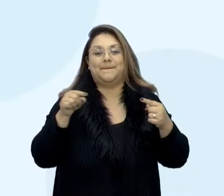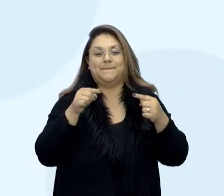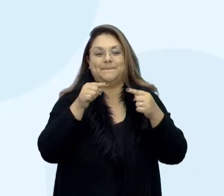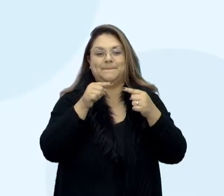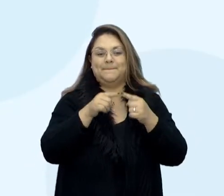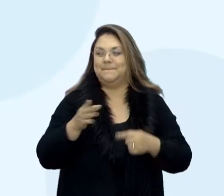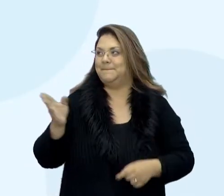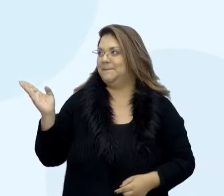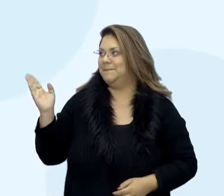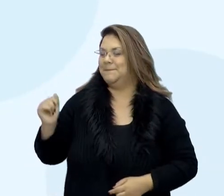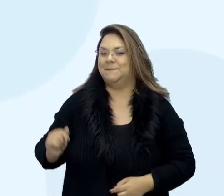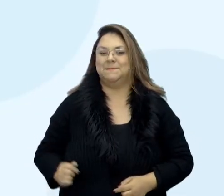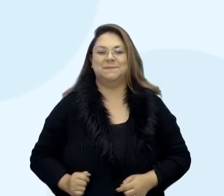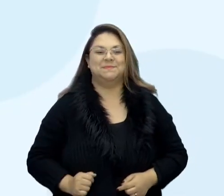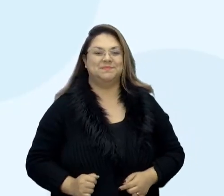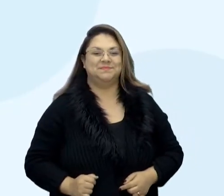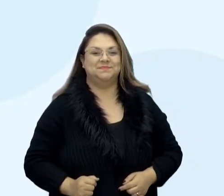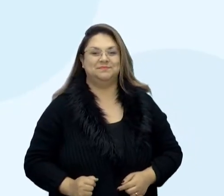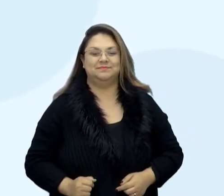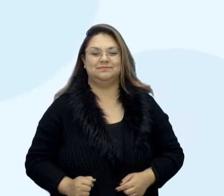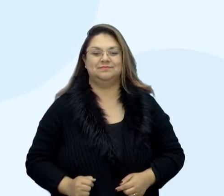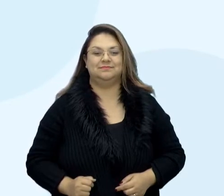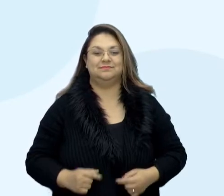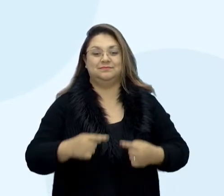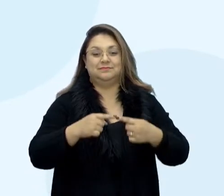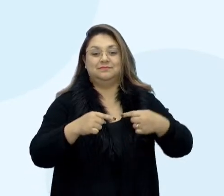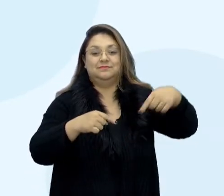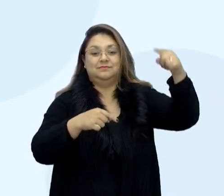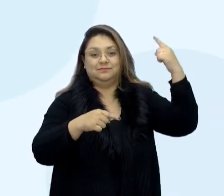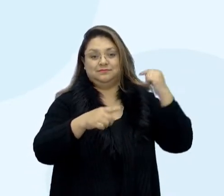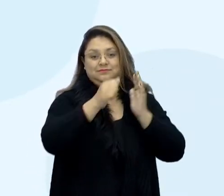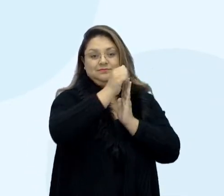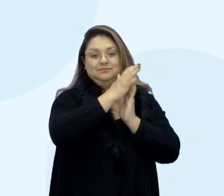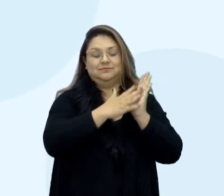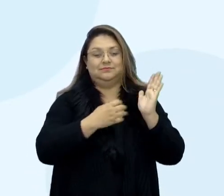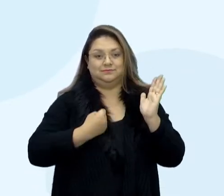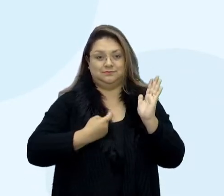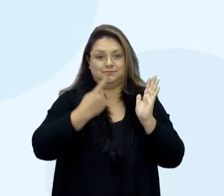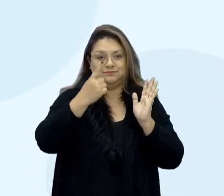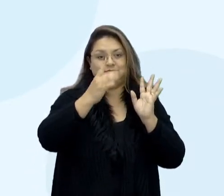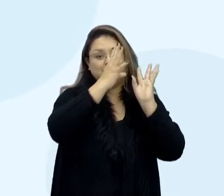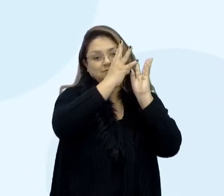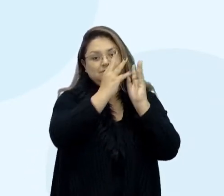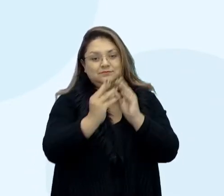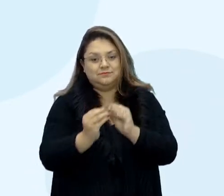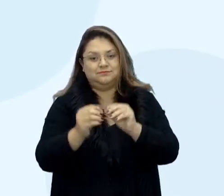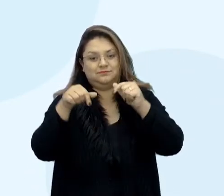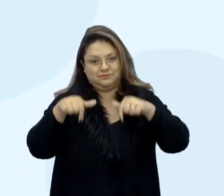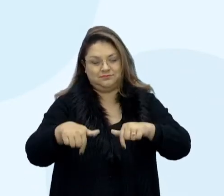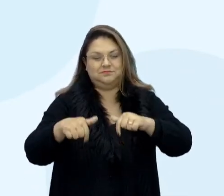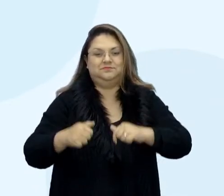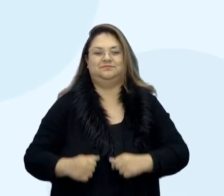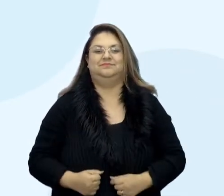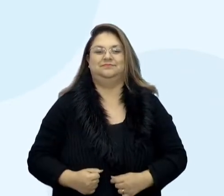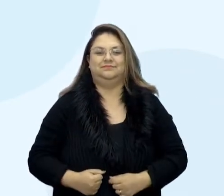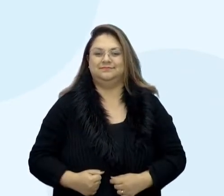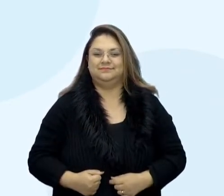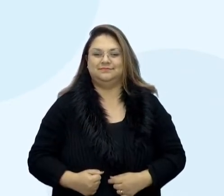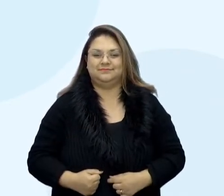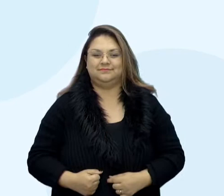é continuar a retomada aí de alguns conceitos apresentados até agora na nossa atividade 1